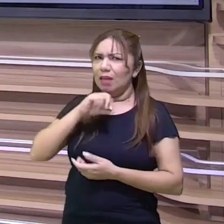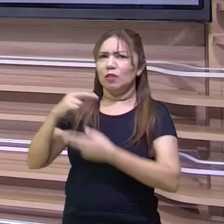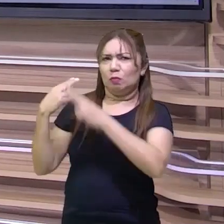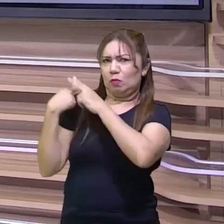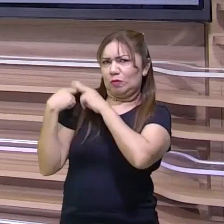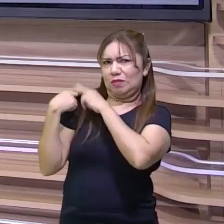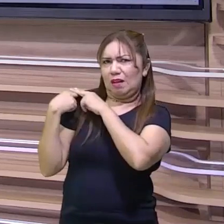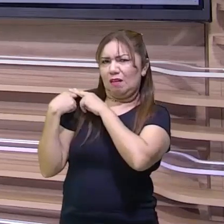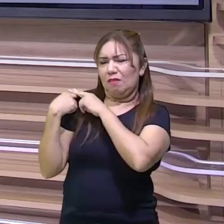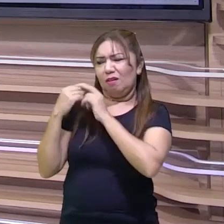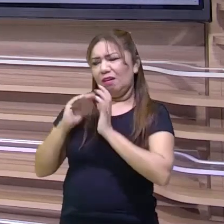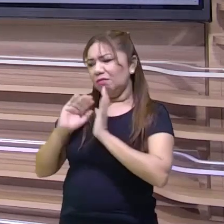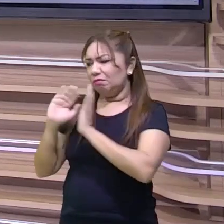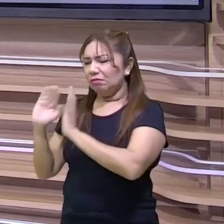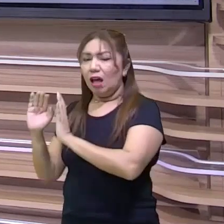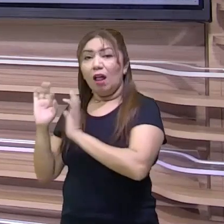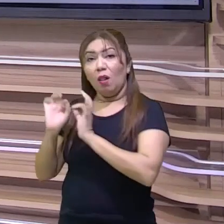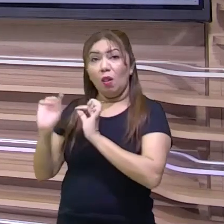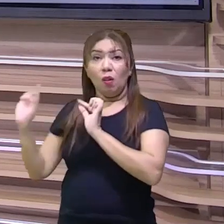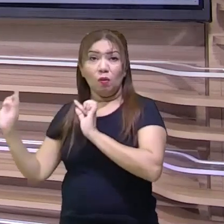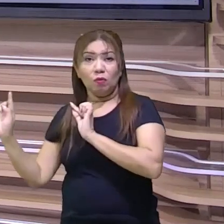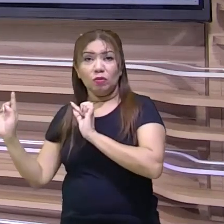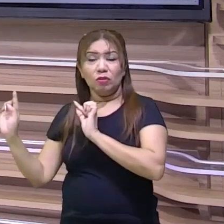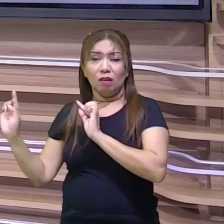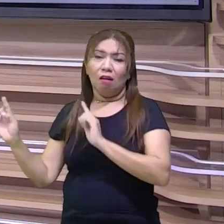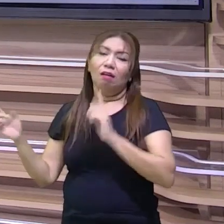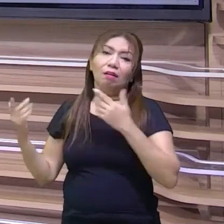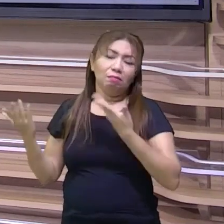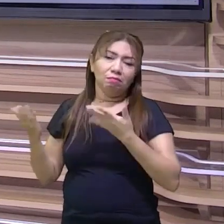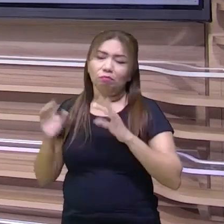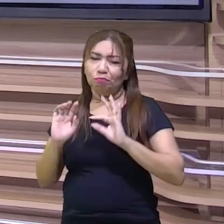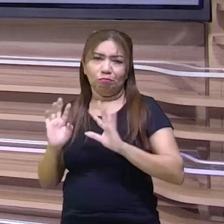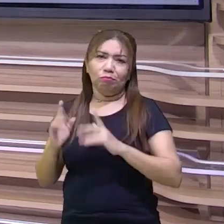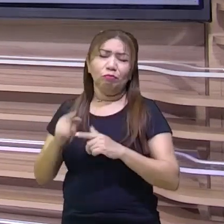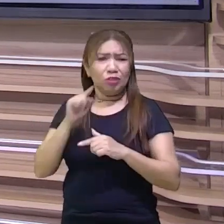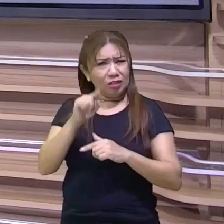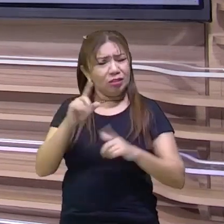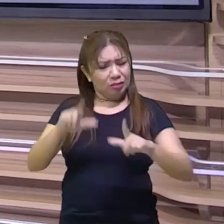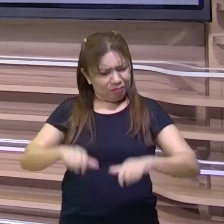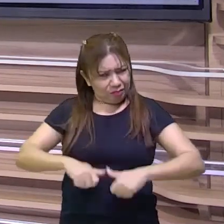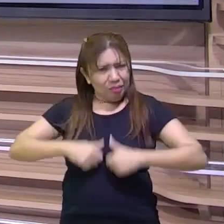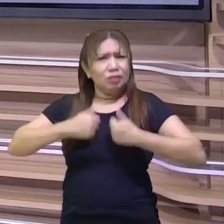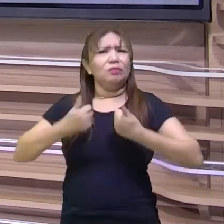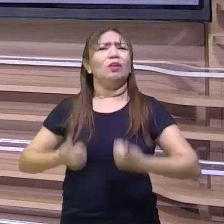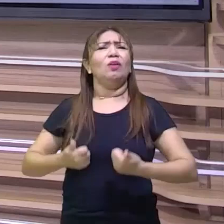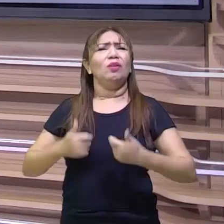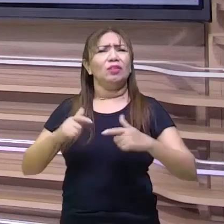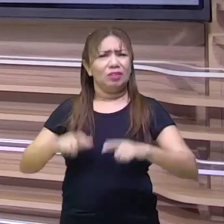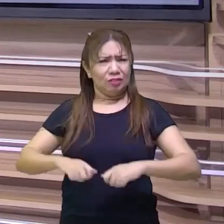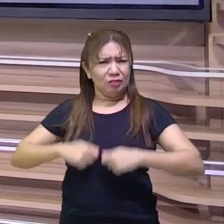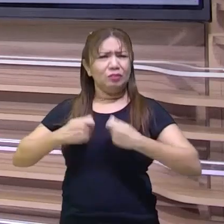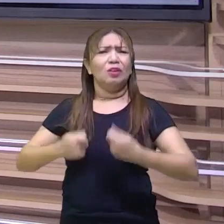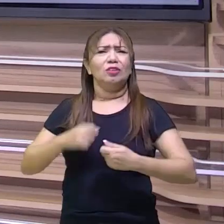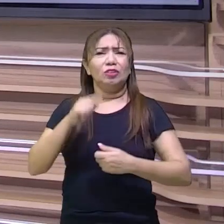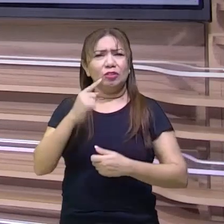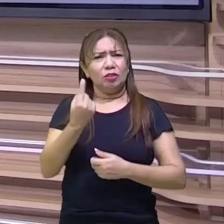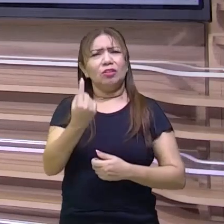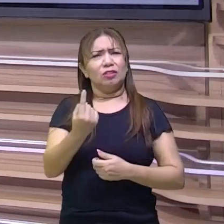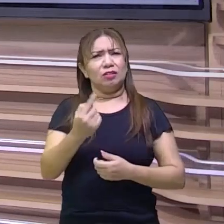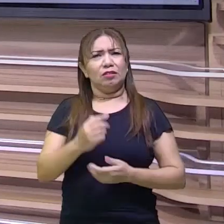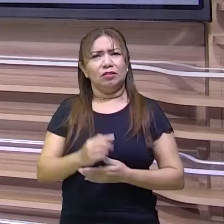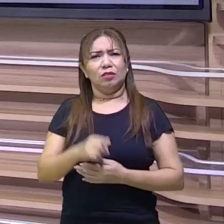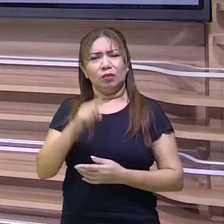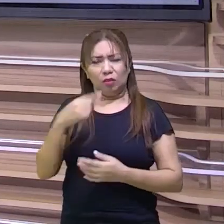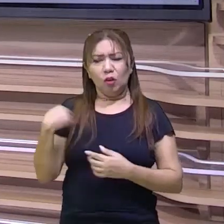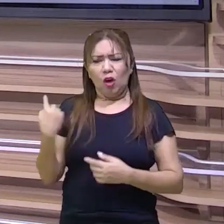estar do nosso lado, que acontece de não estar, mas se esforcem. Se esforcem como a gente está se esforçando aqui. A gente está aqui